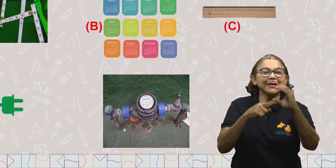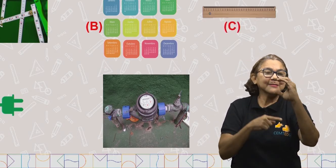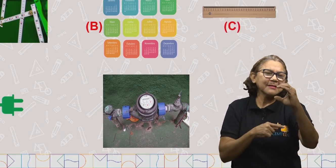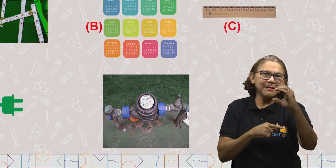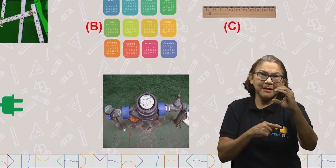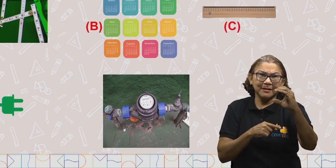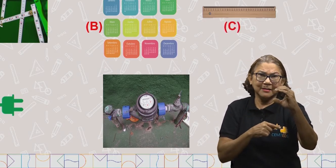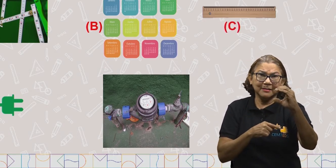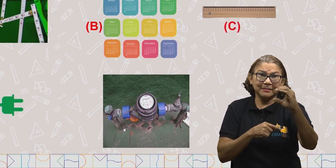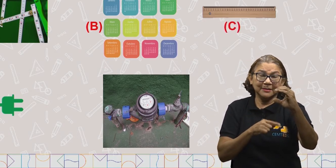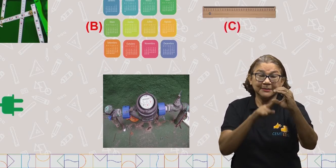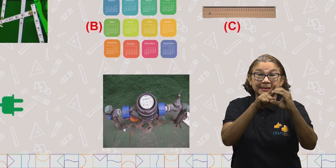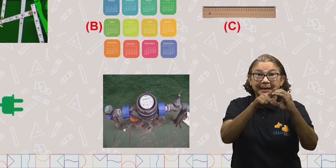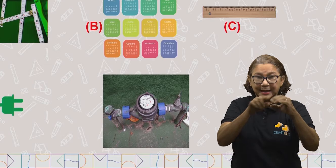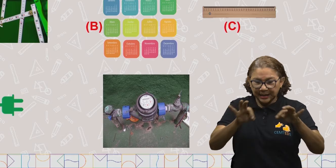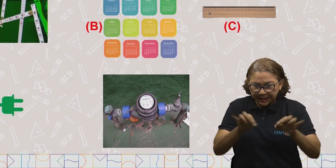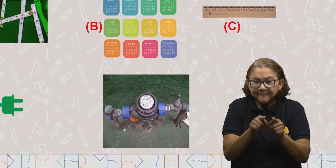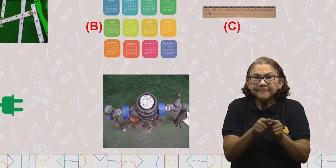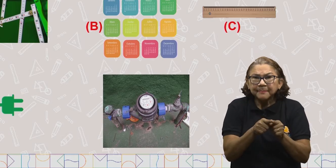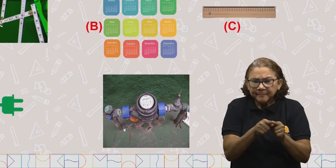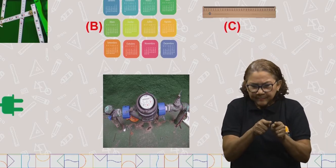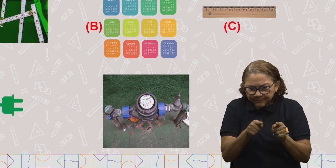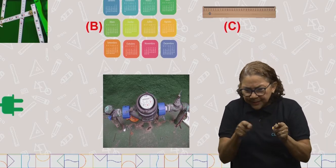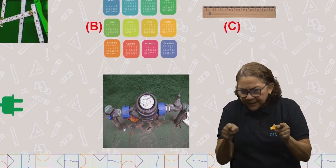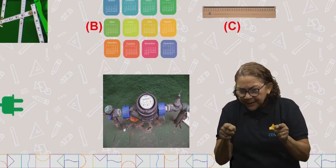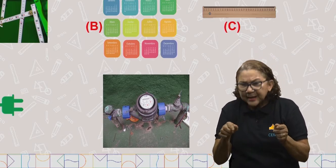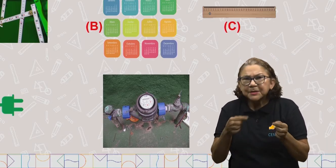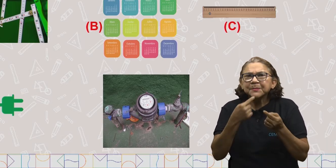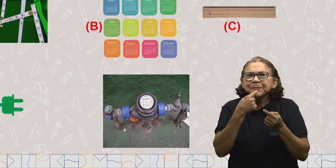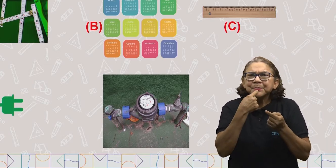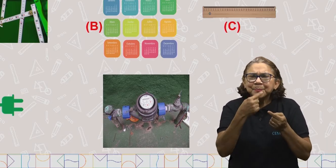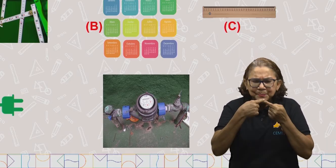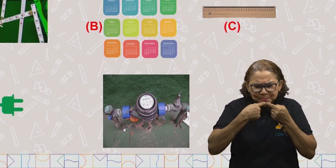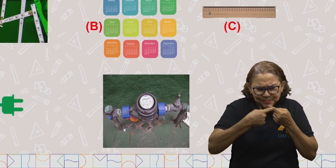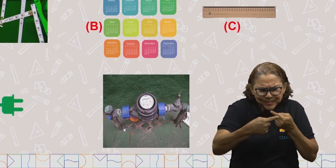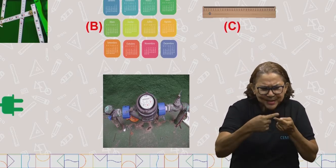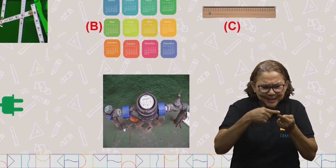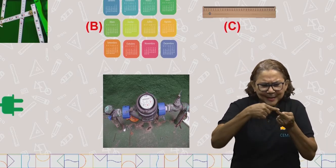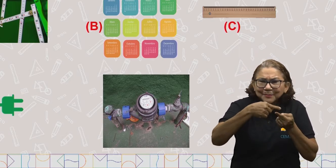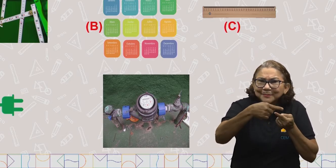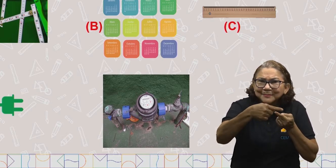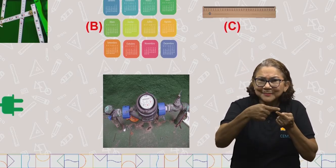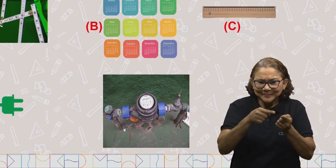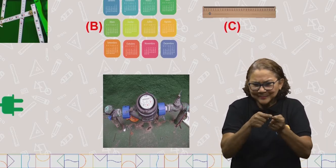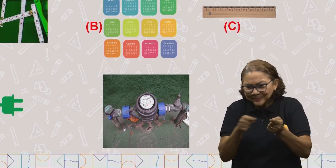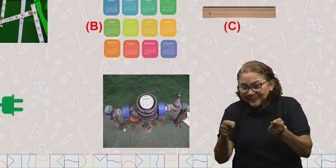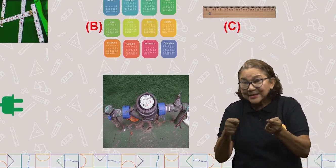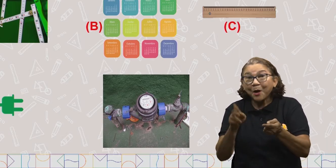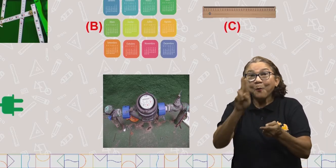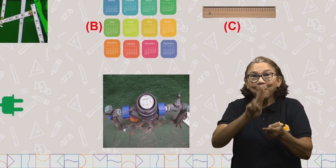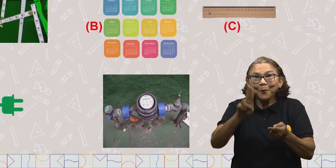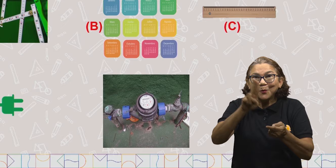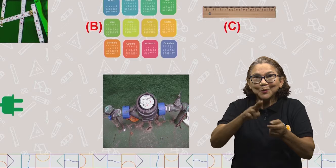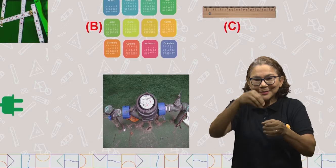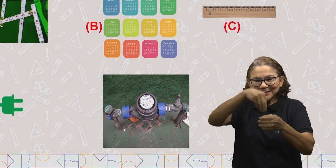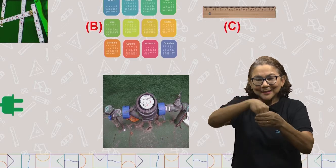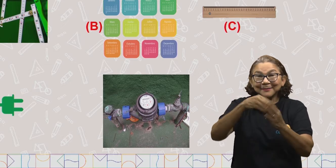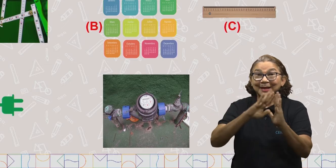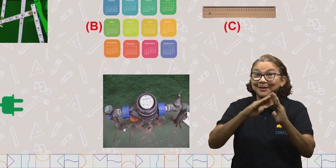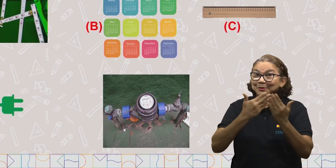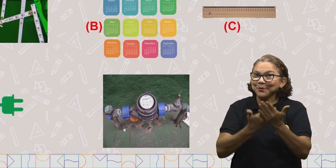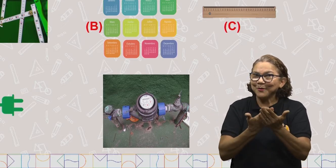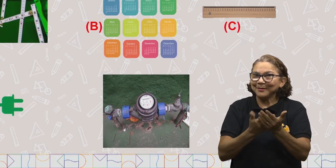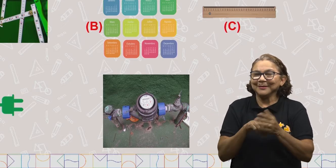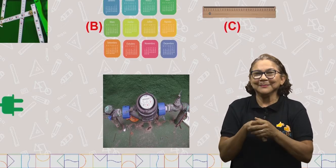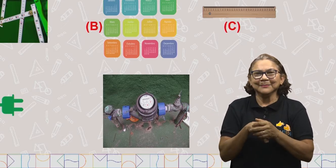régua mede comprimento, né? Ela mede coisas pequenas, como o papel, e nós utilizamos muito ela na escola.